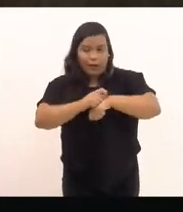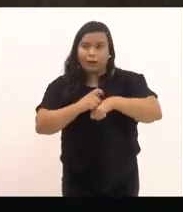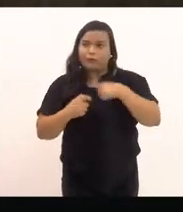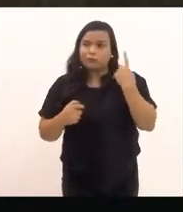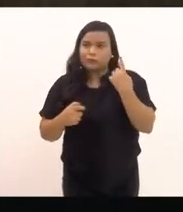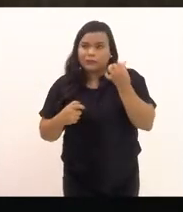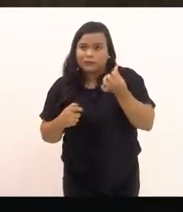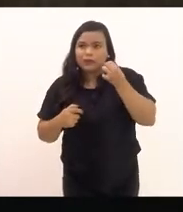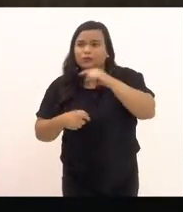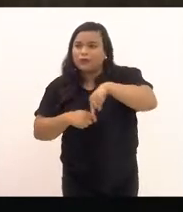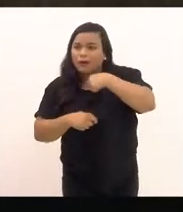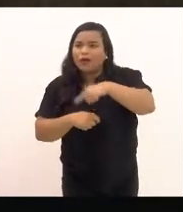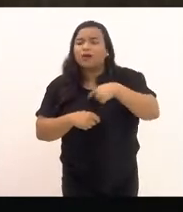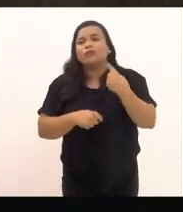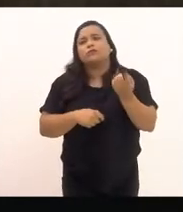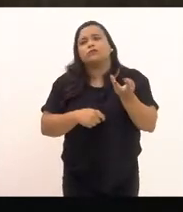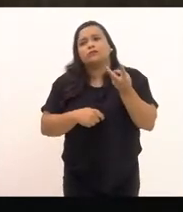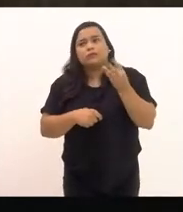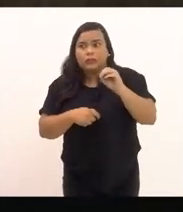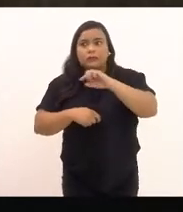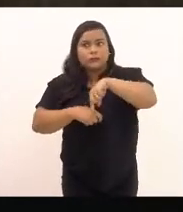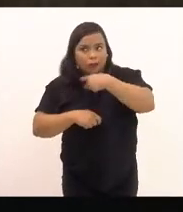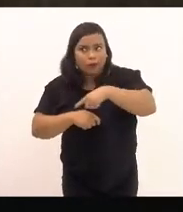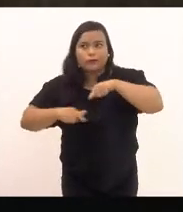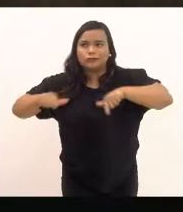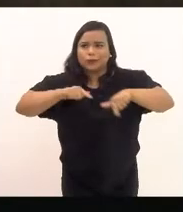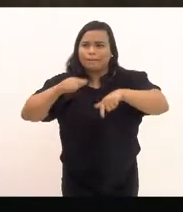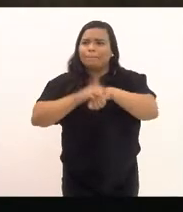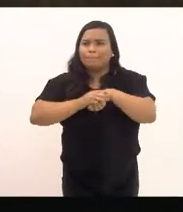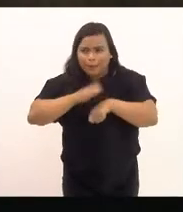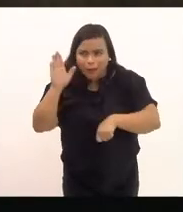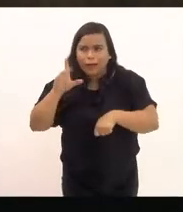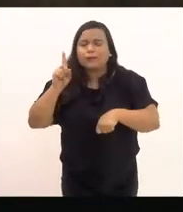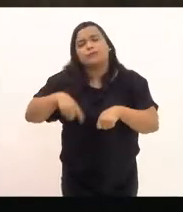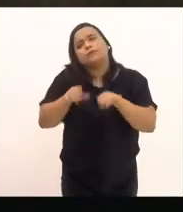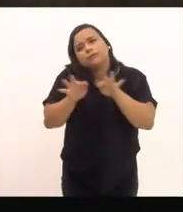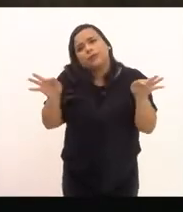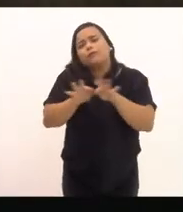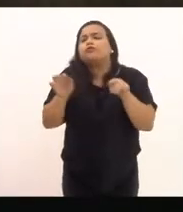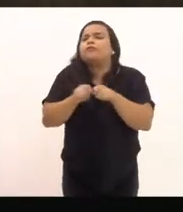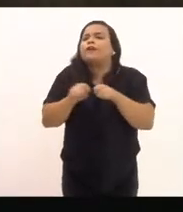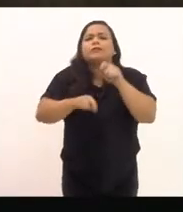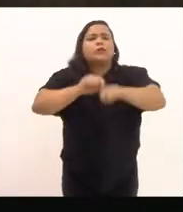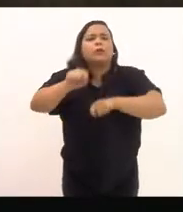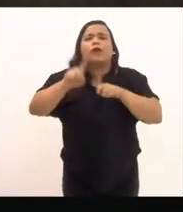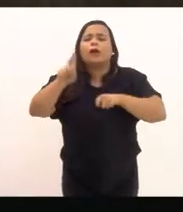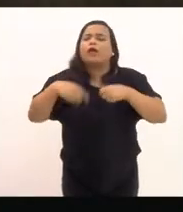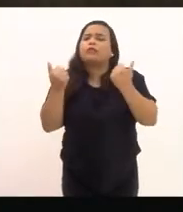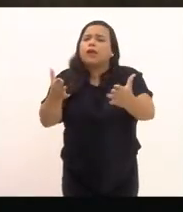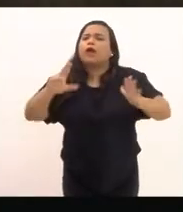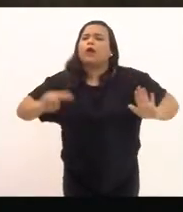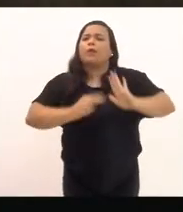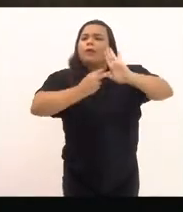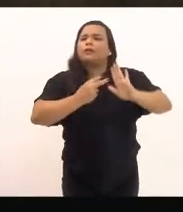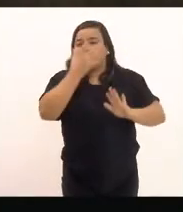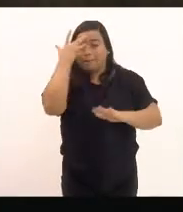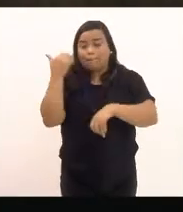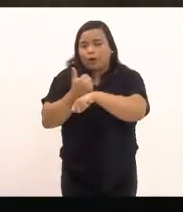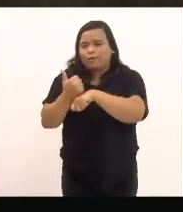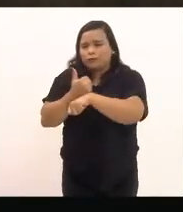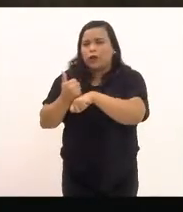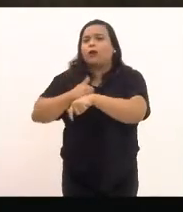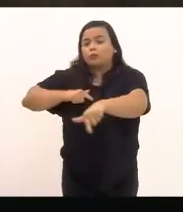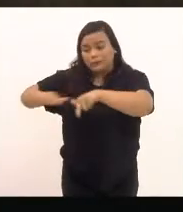trabalham muito mais de 40 horas, e era o mínimo a fazer era reconhecer que esses profissionais, enquanto estiverem no